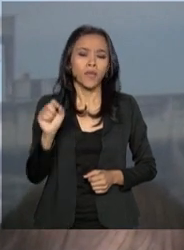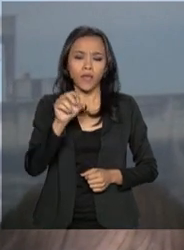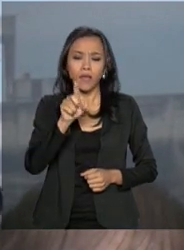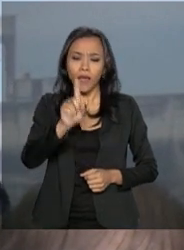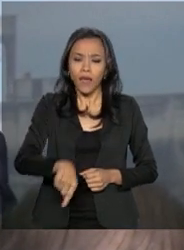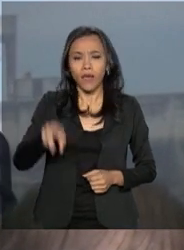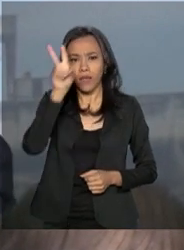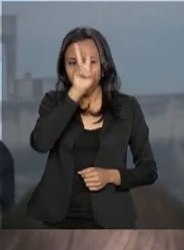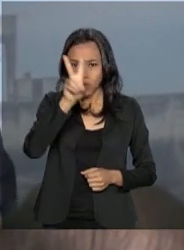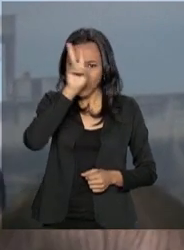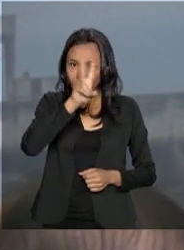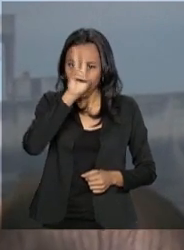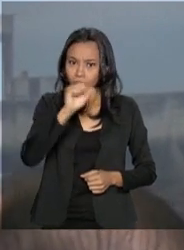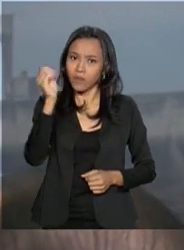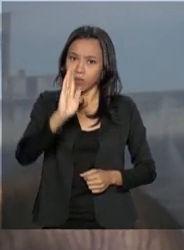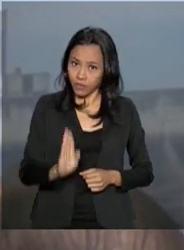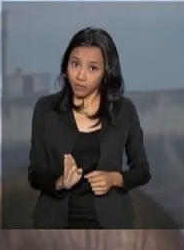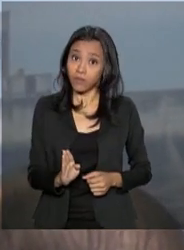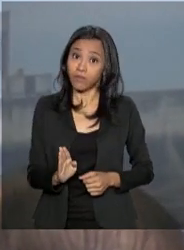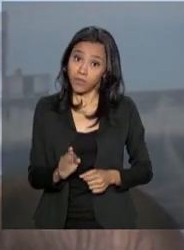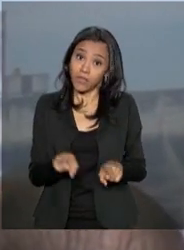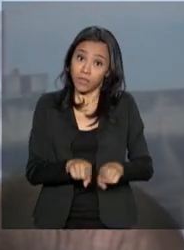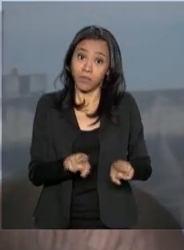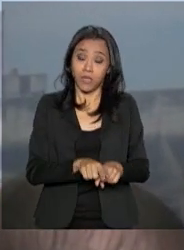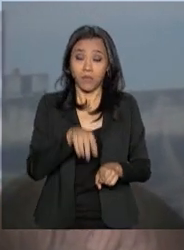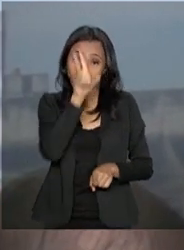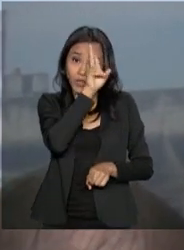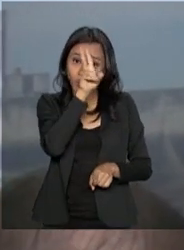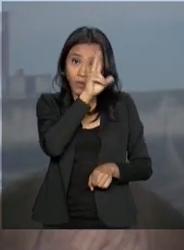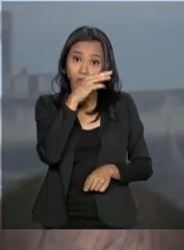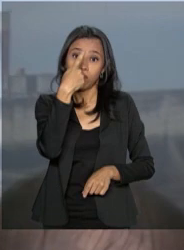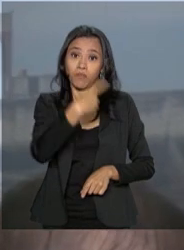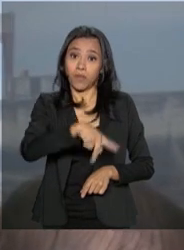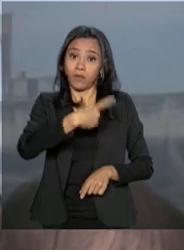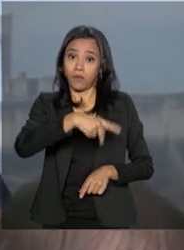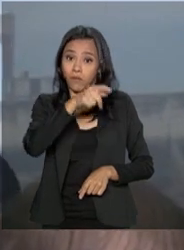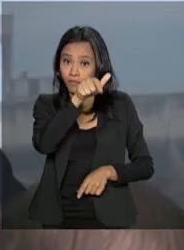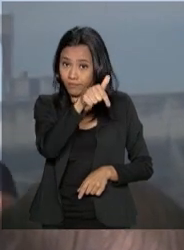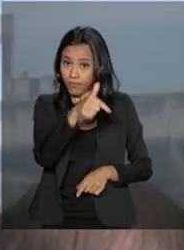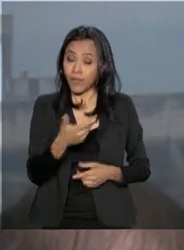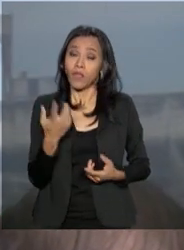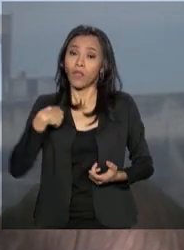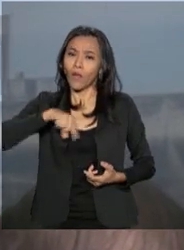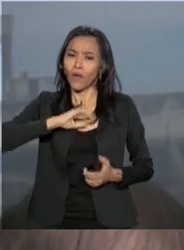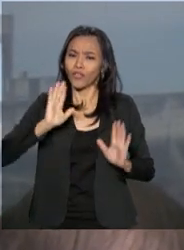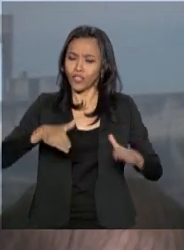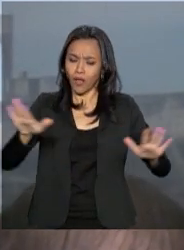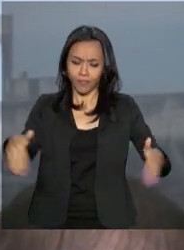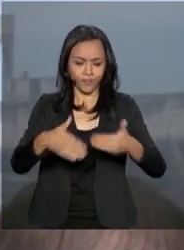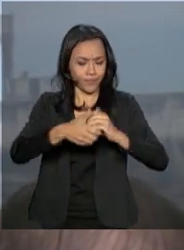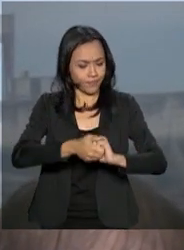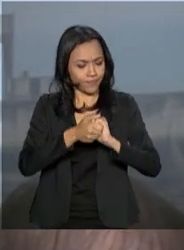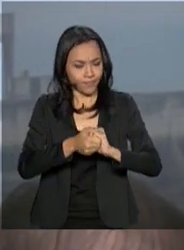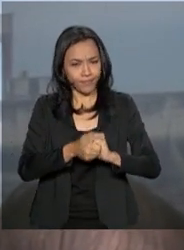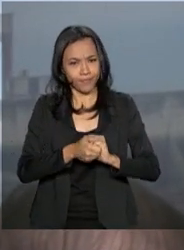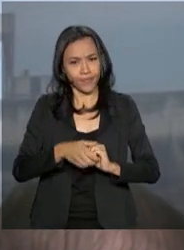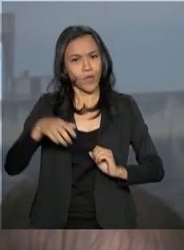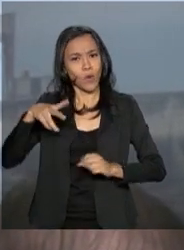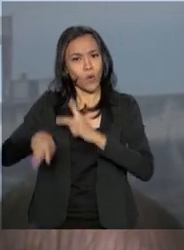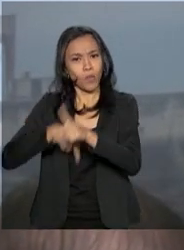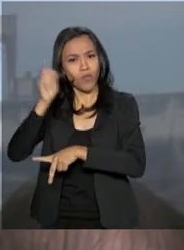do brasil e para a história do paraguai porque na verdade nós já nos fraternizar vamos muito os brasileiros